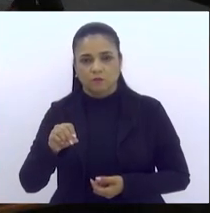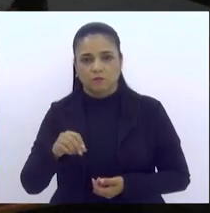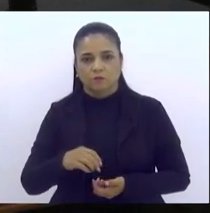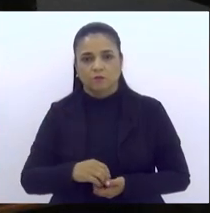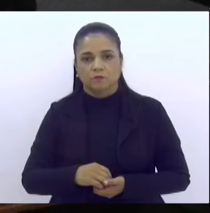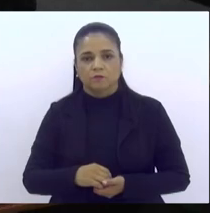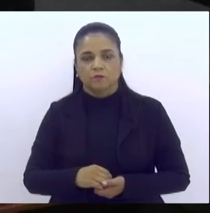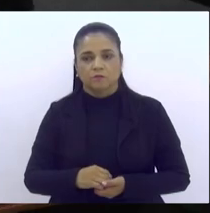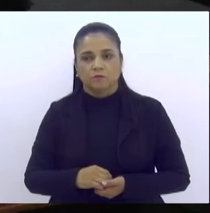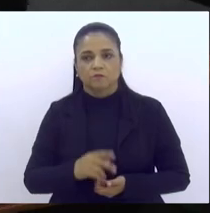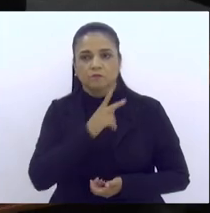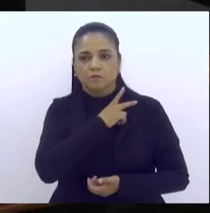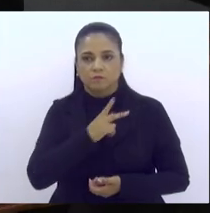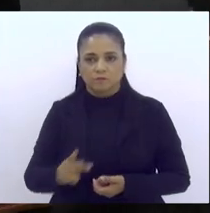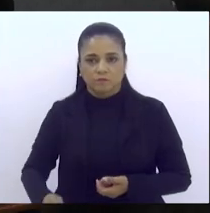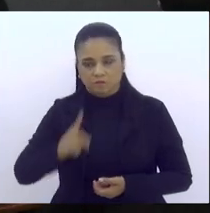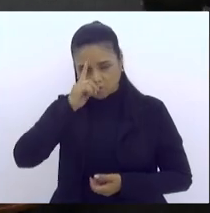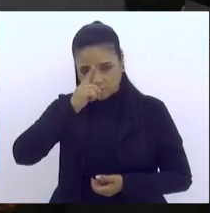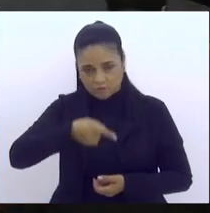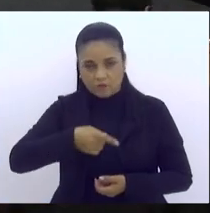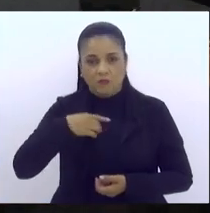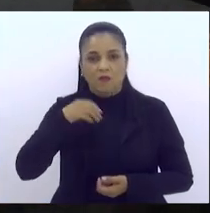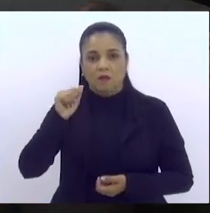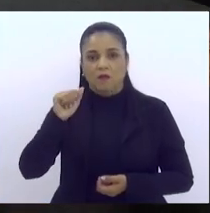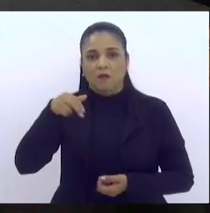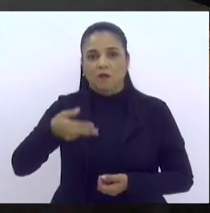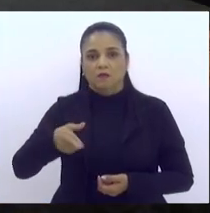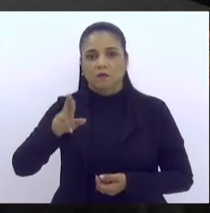A presidência designa o deputado Anderson Moraes, por favor.